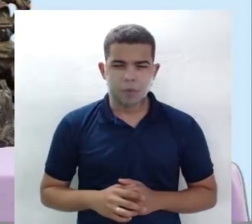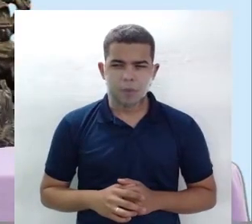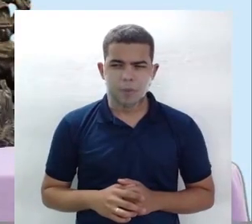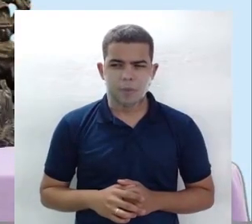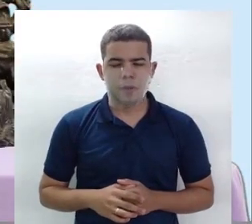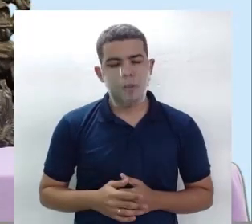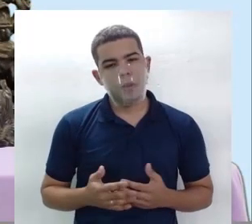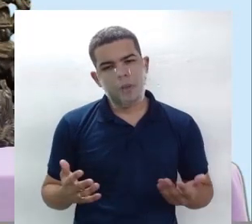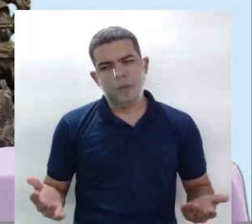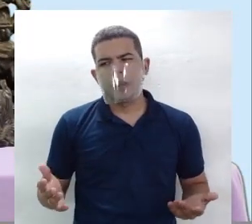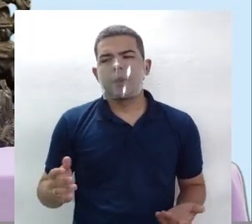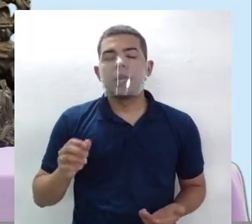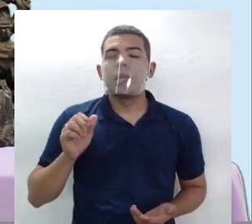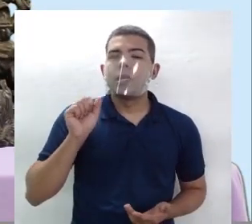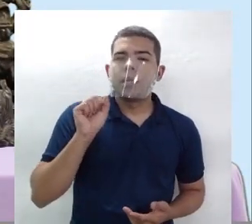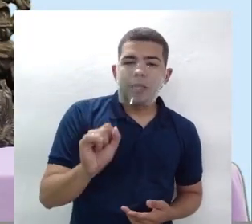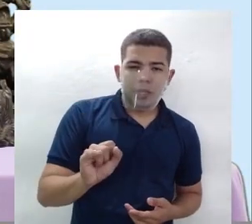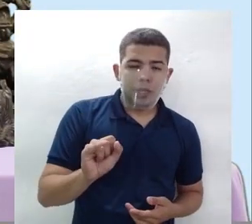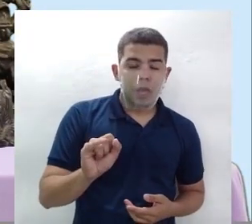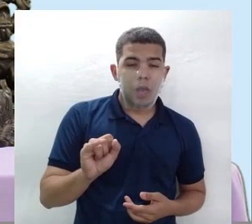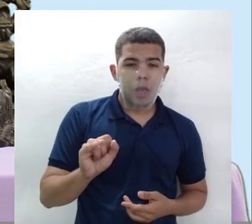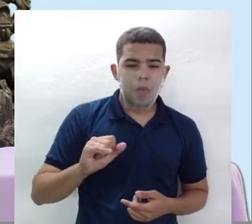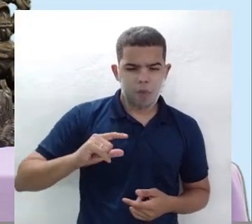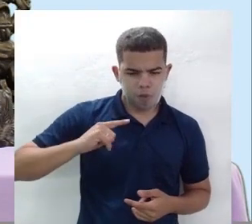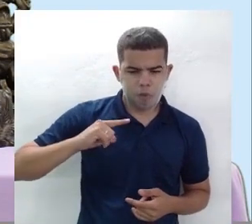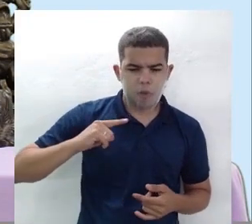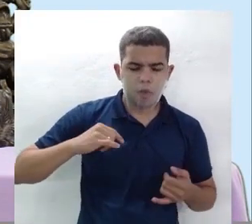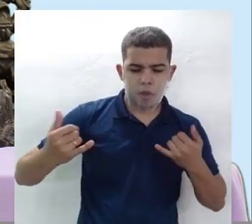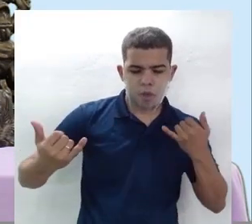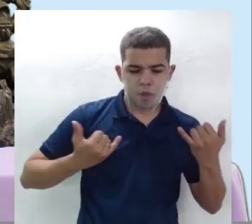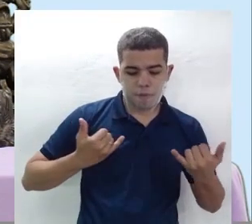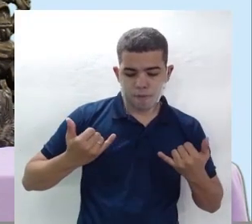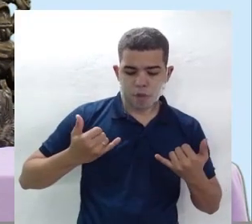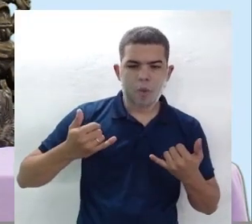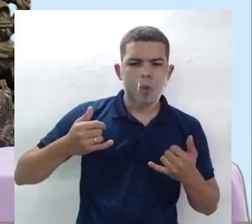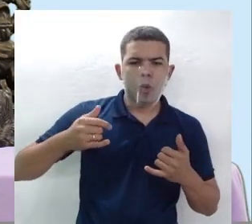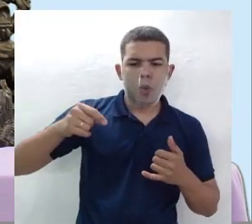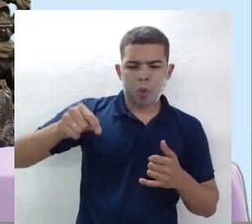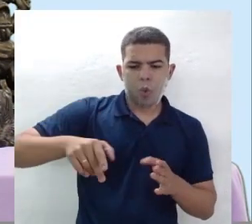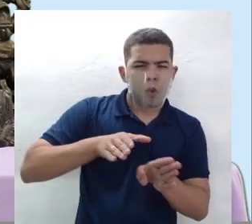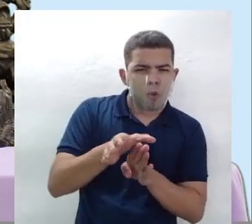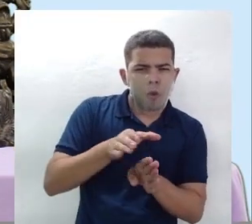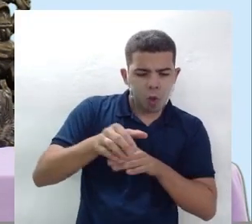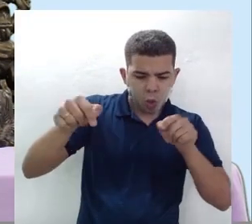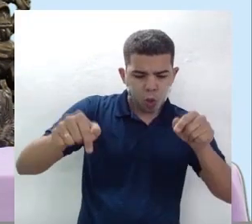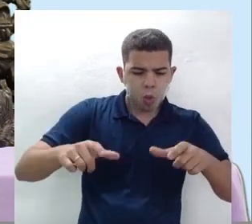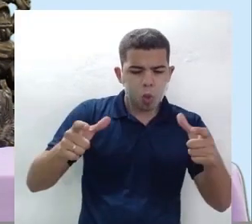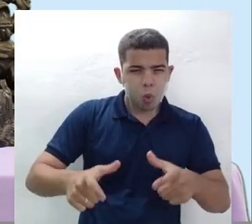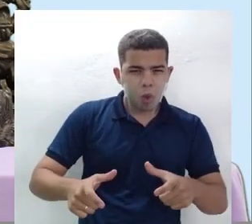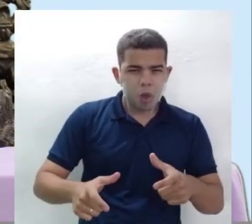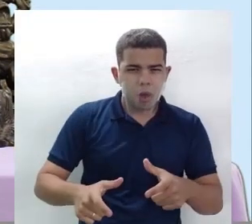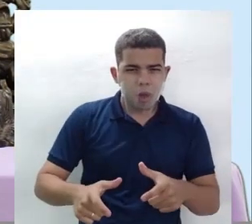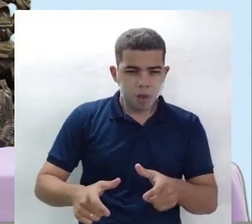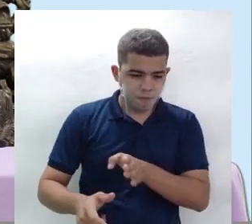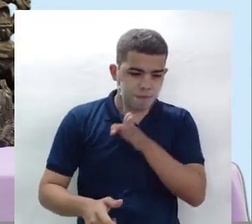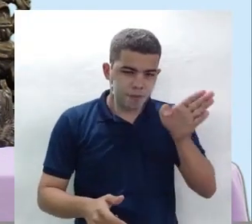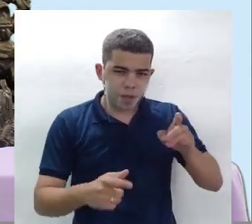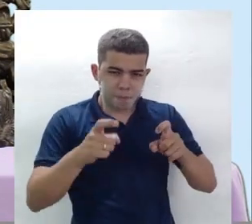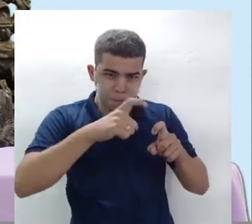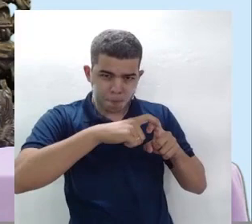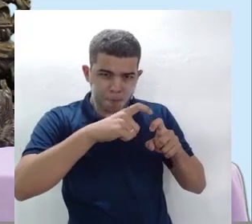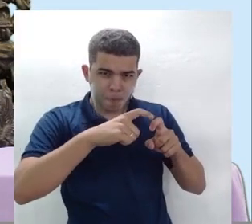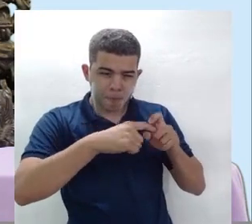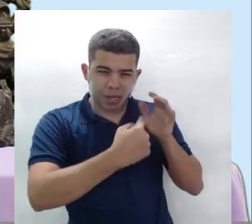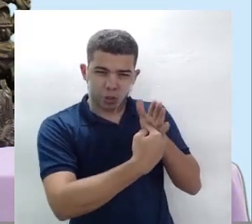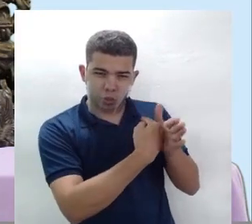Ou seja, se a orientação local ela recomendar a visita a um centro médico para